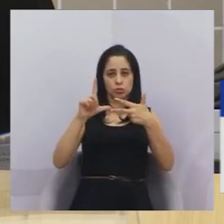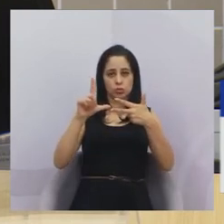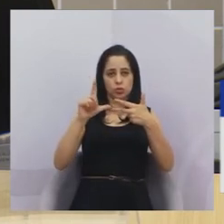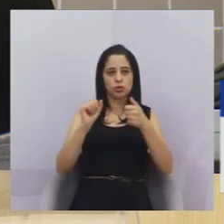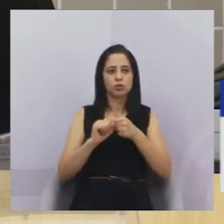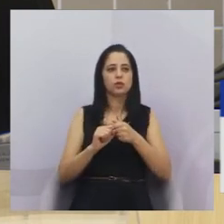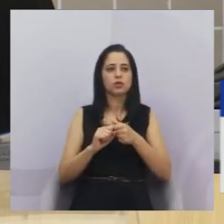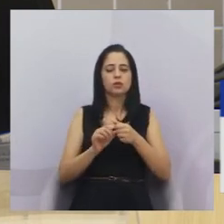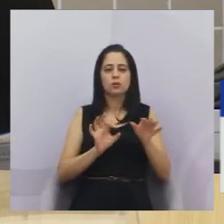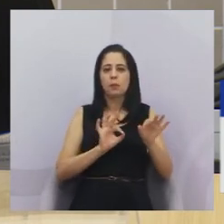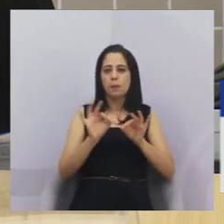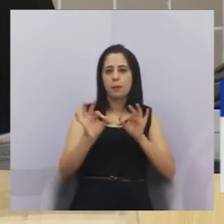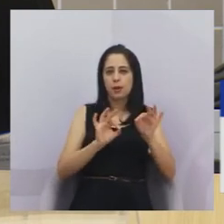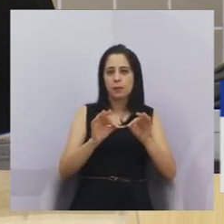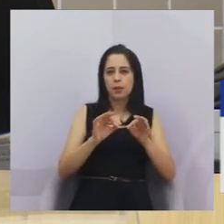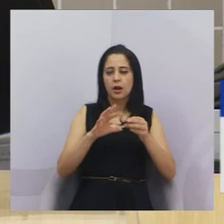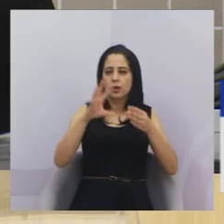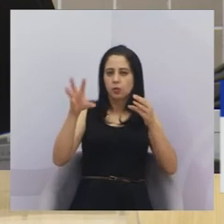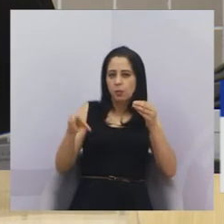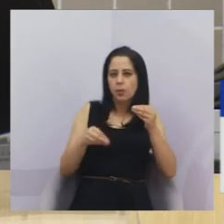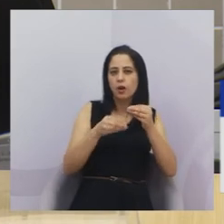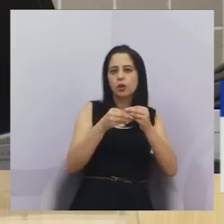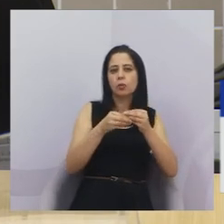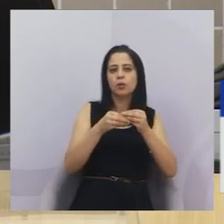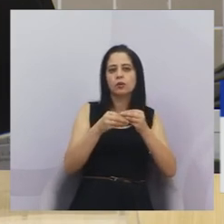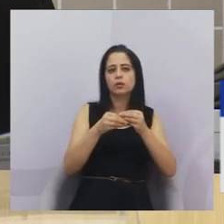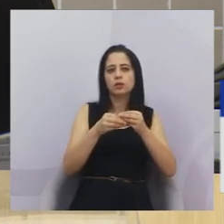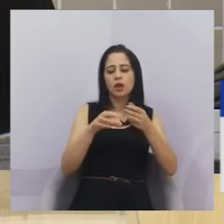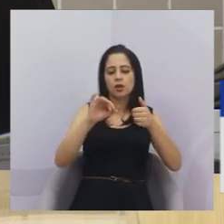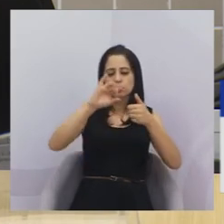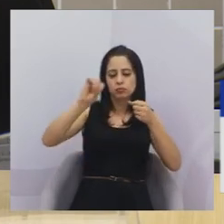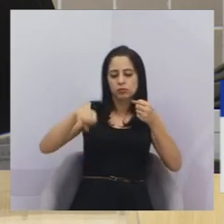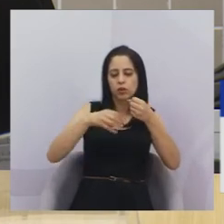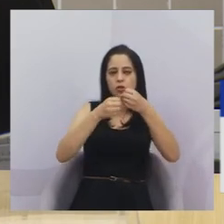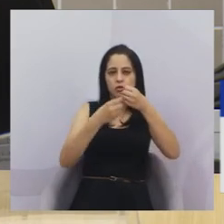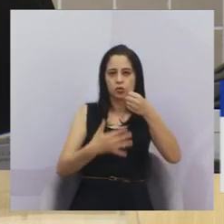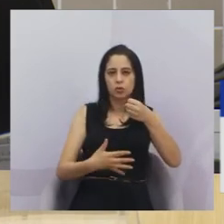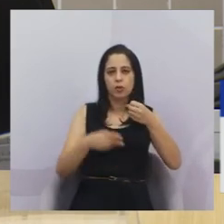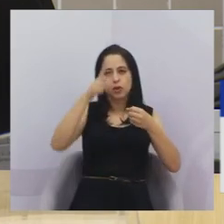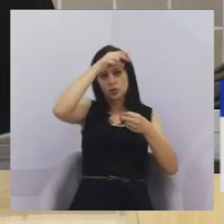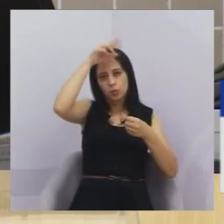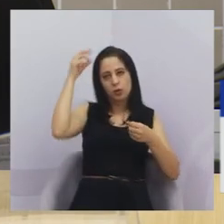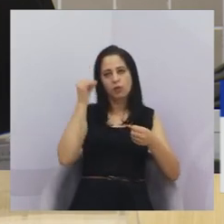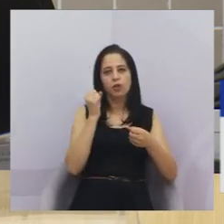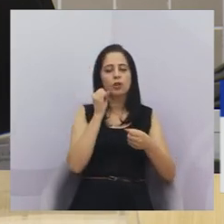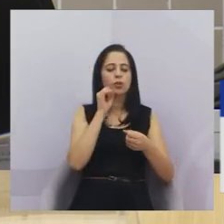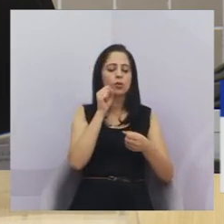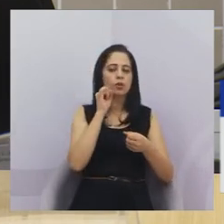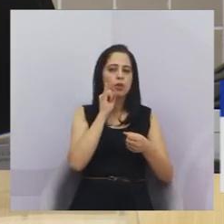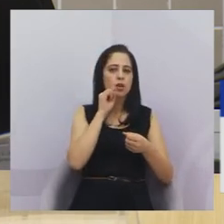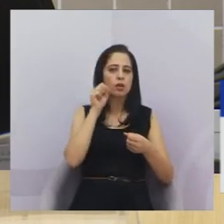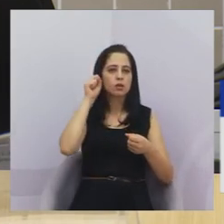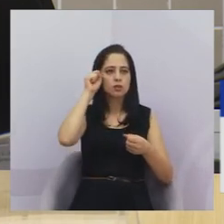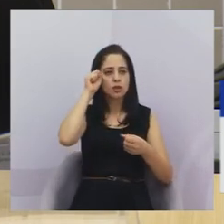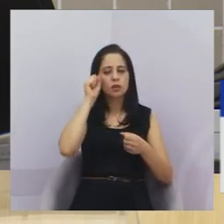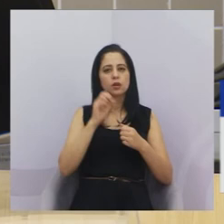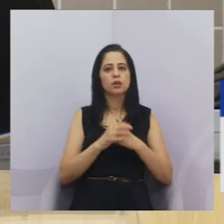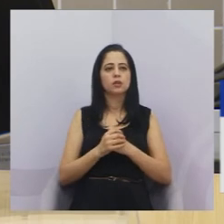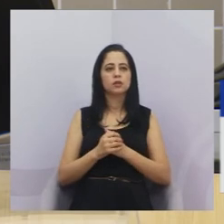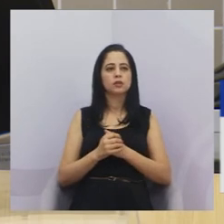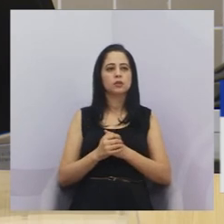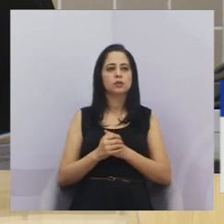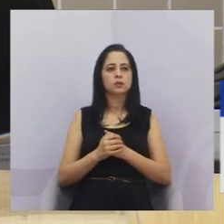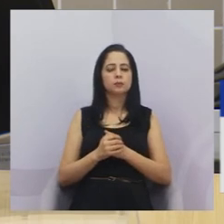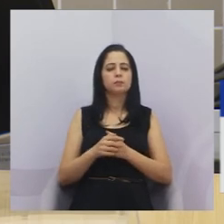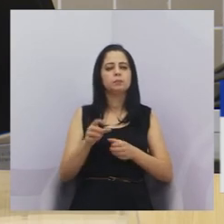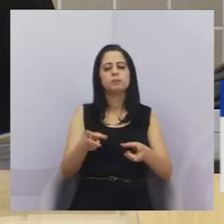para complementar a mensagem modificativa enviada pelo senhor prefeito municipal. Folha 25.